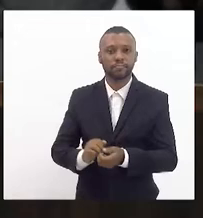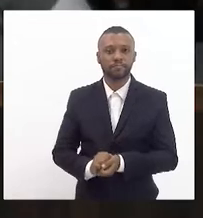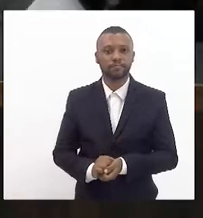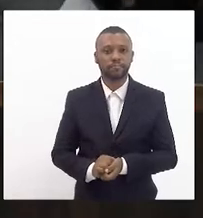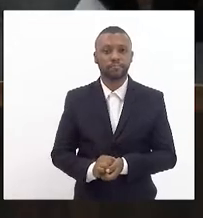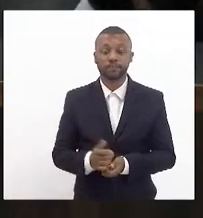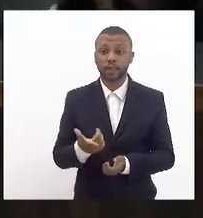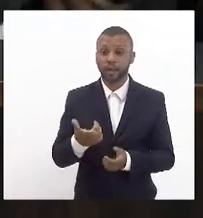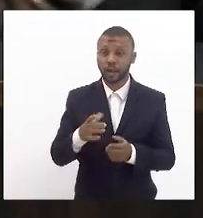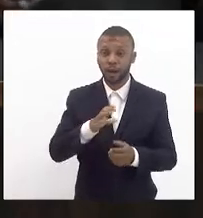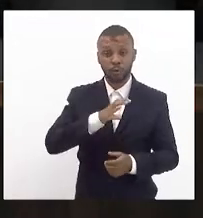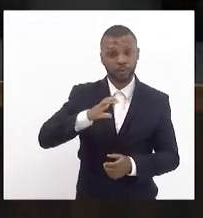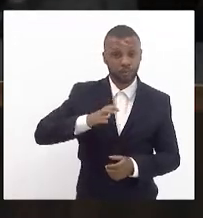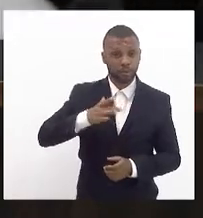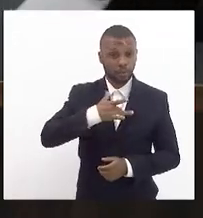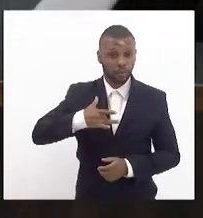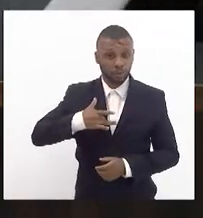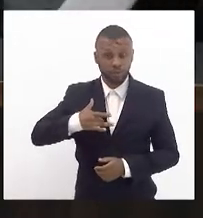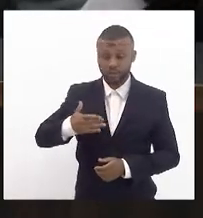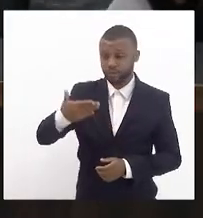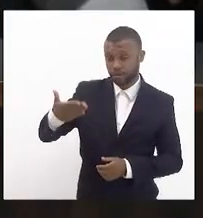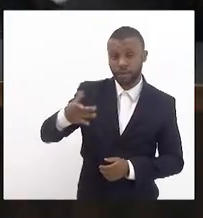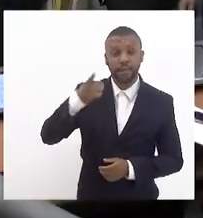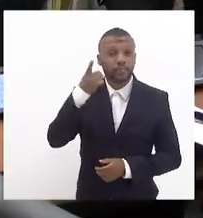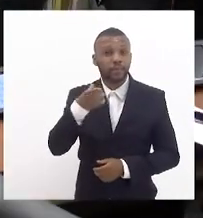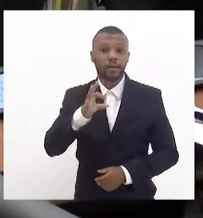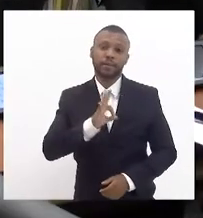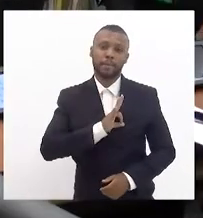Comissão de Saúde, deputada Marta Rocha.